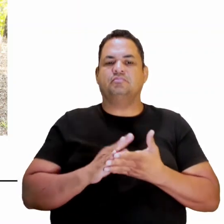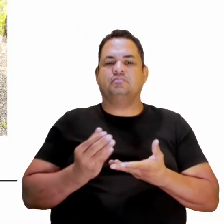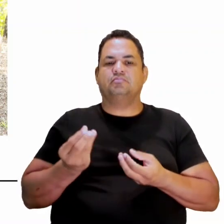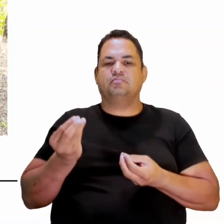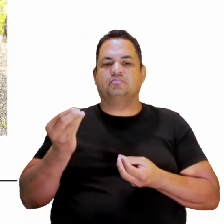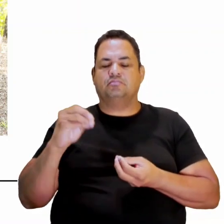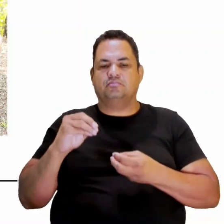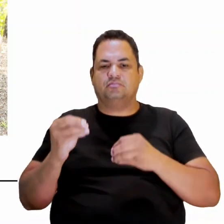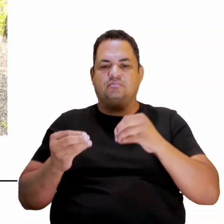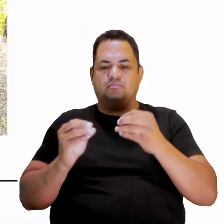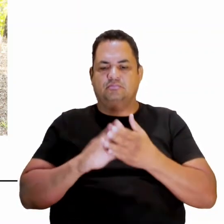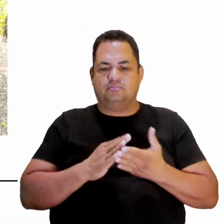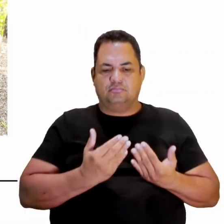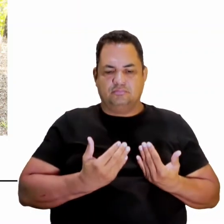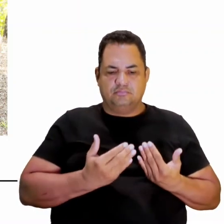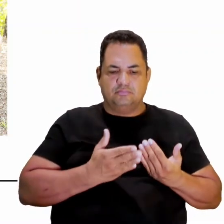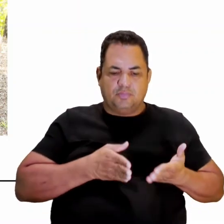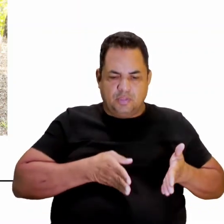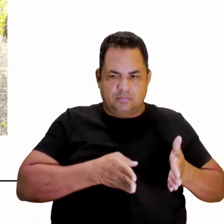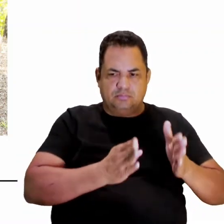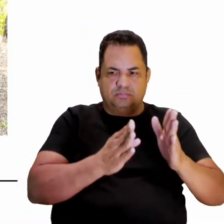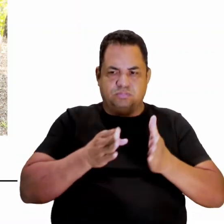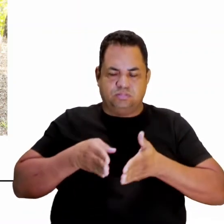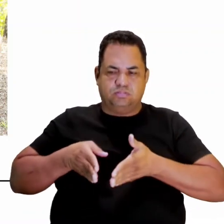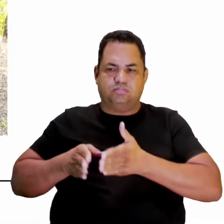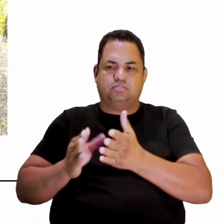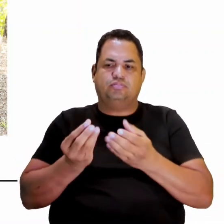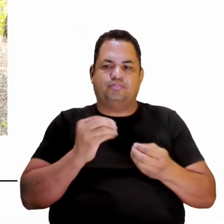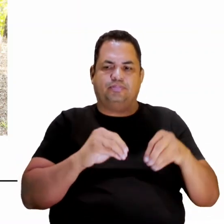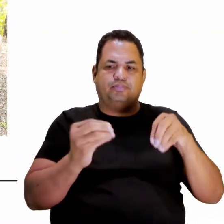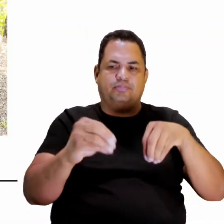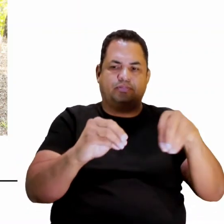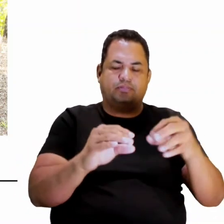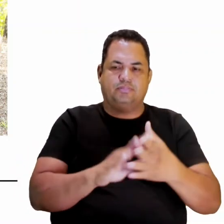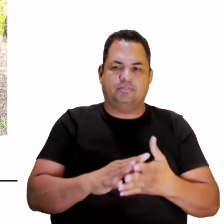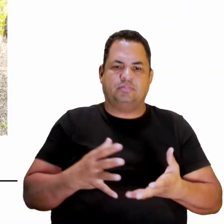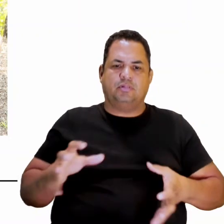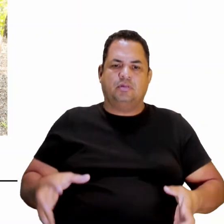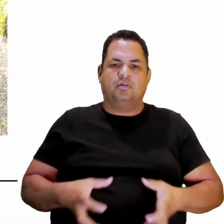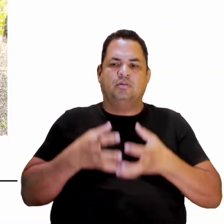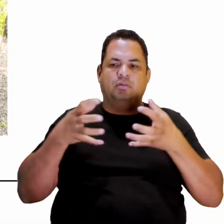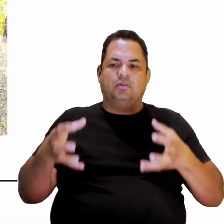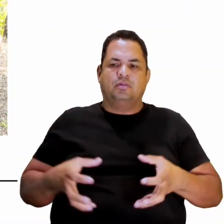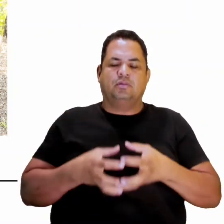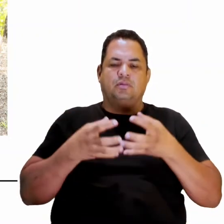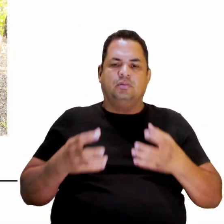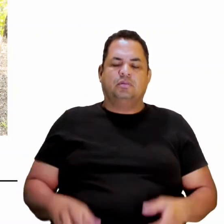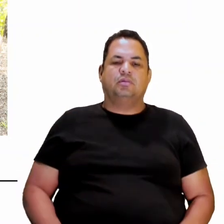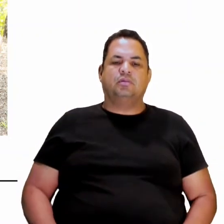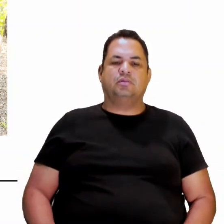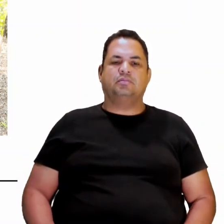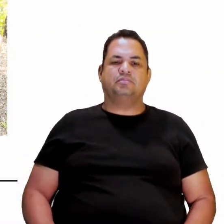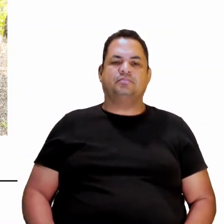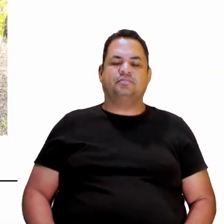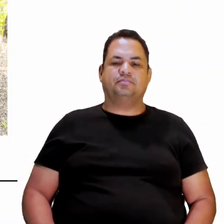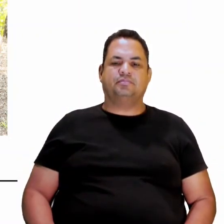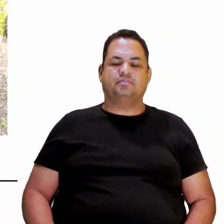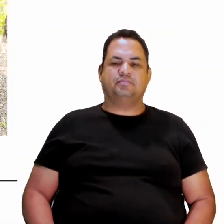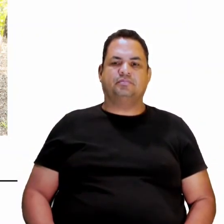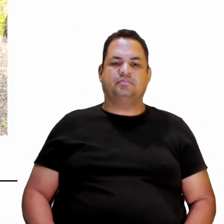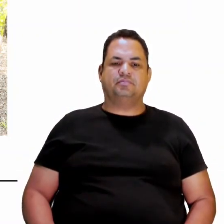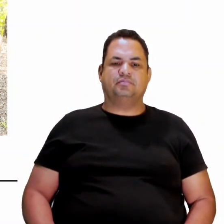Cultivando uma horta. Tudo com a questão do present continuous, né? Verbo to be, verbo principal com ing e assim por